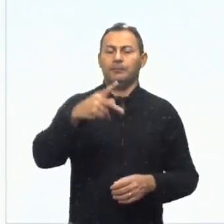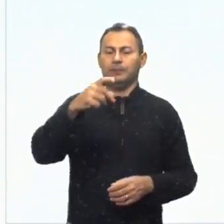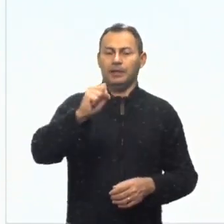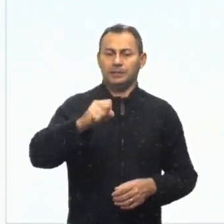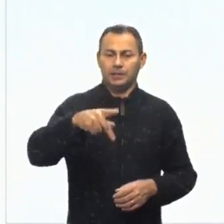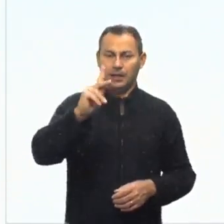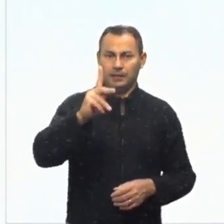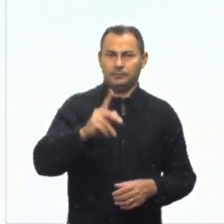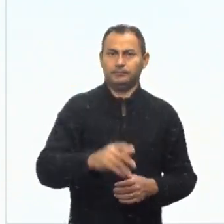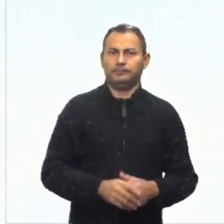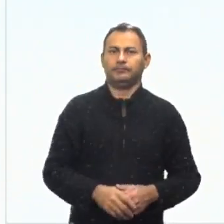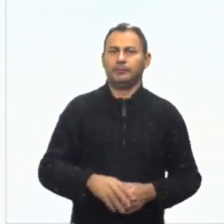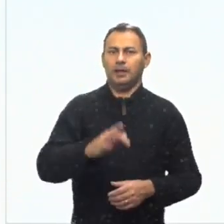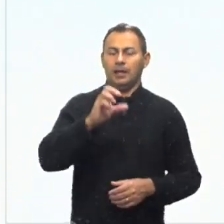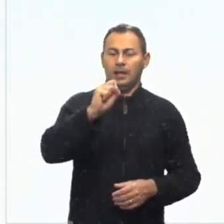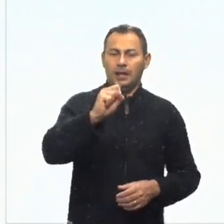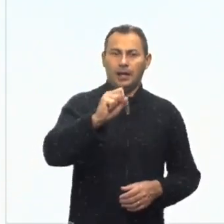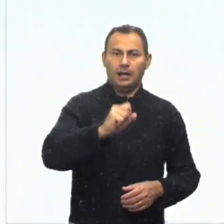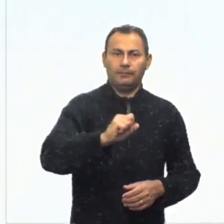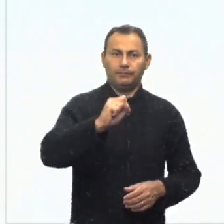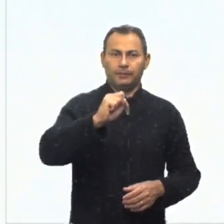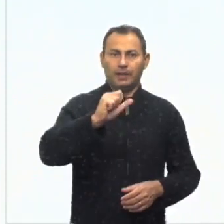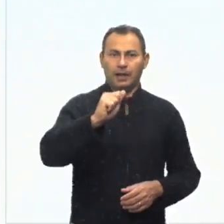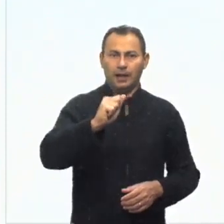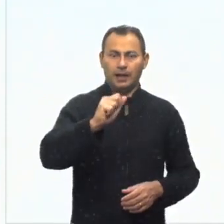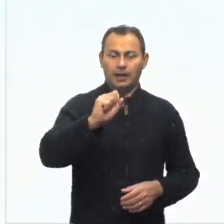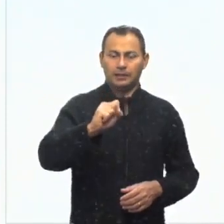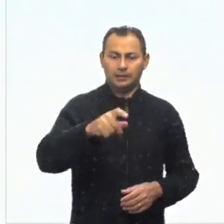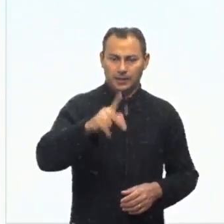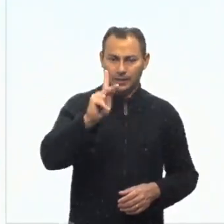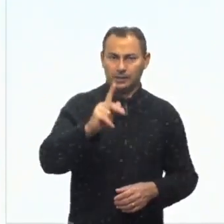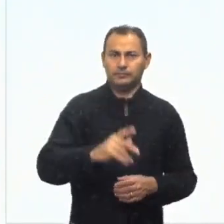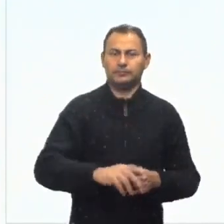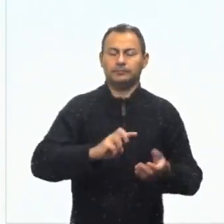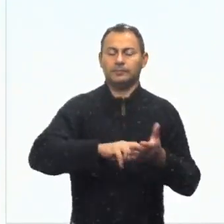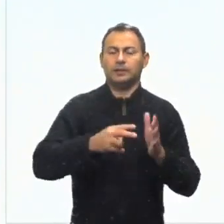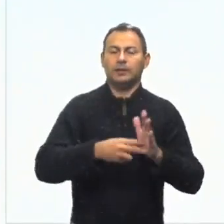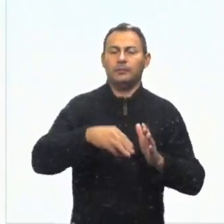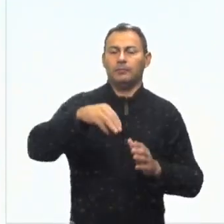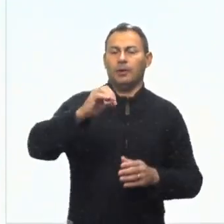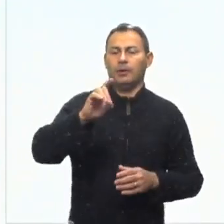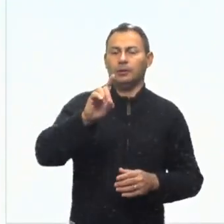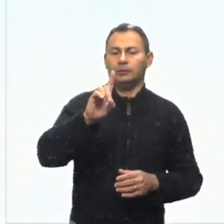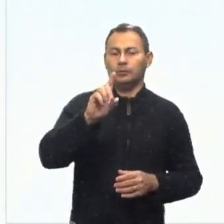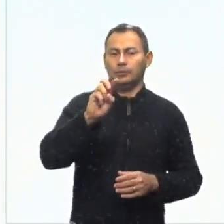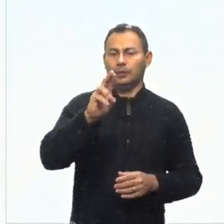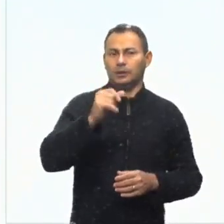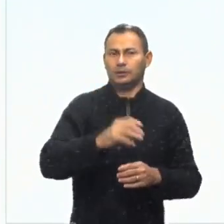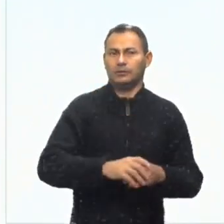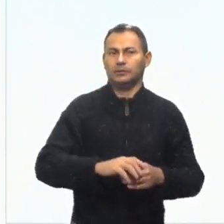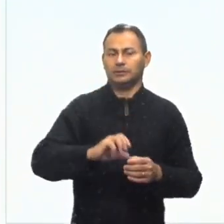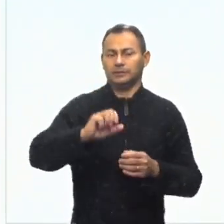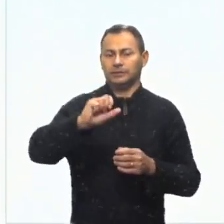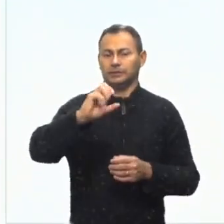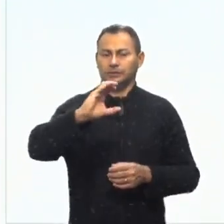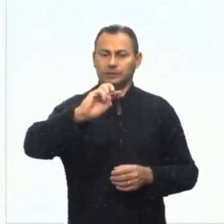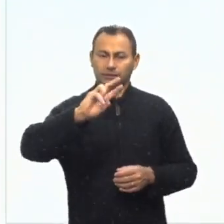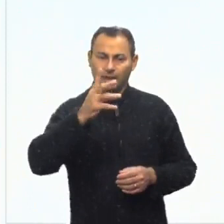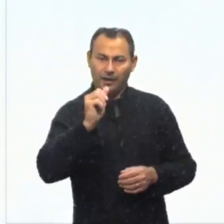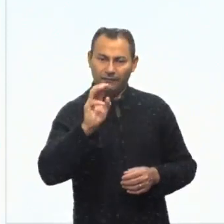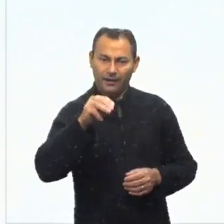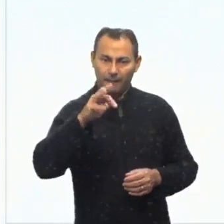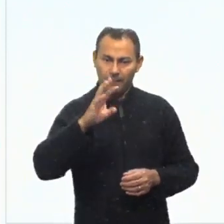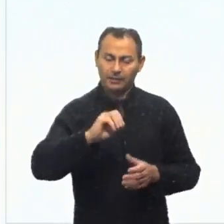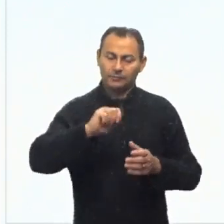PSK. ASK significa modulação por chaveamento de amplitude,